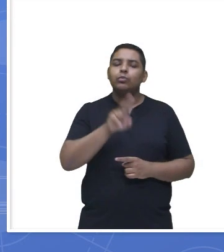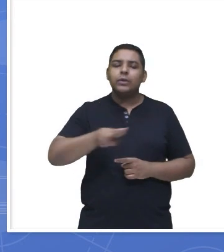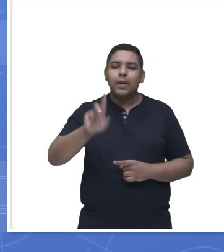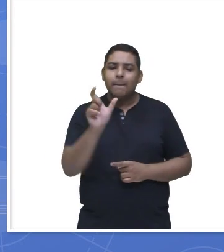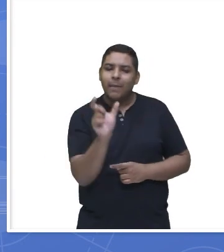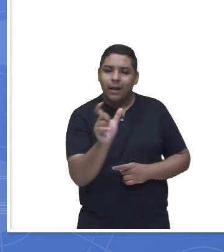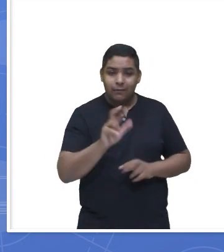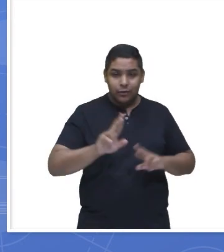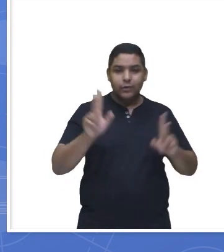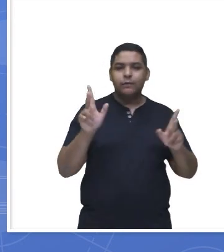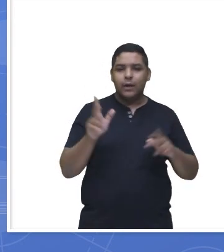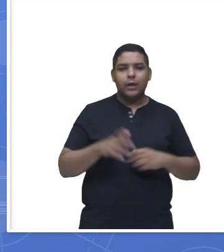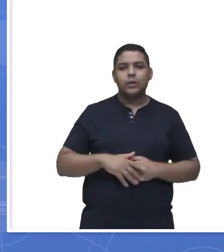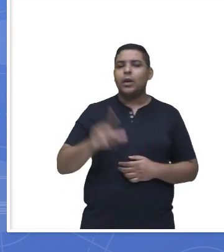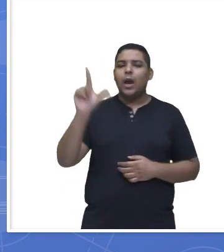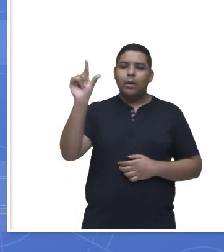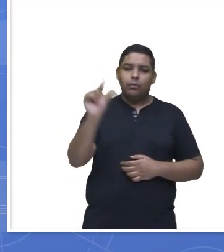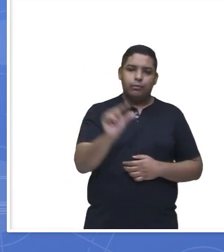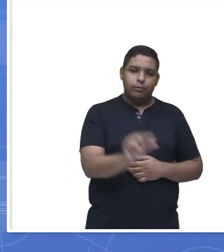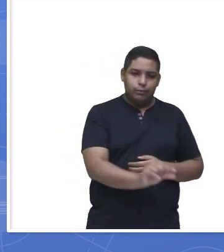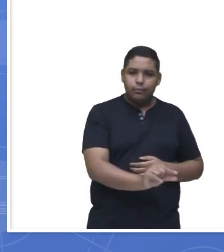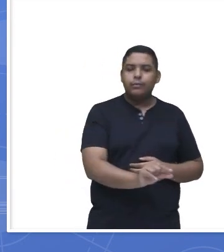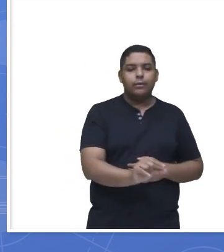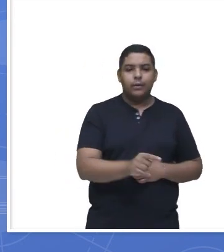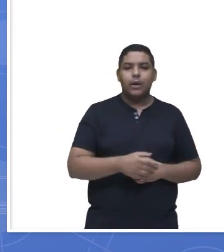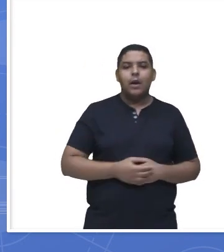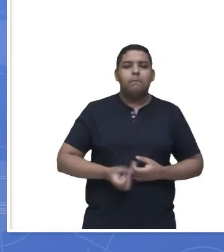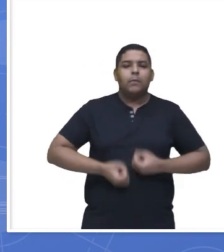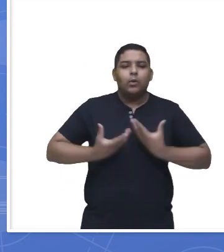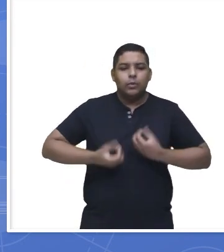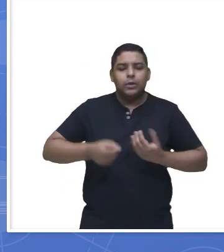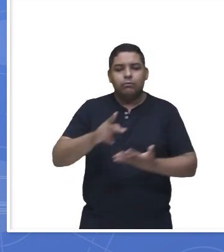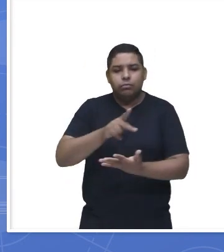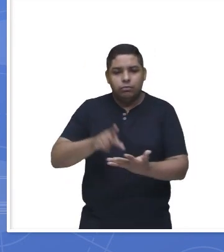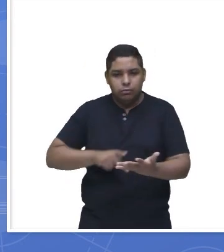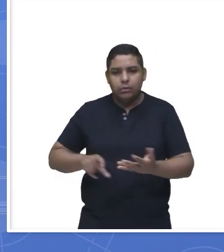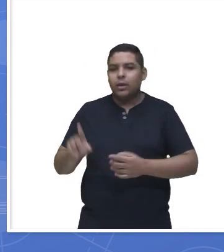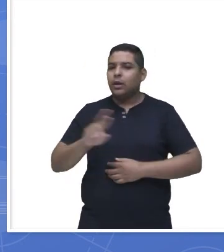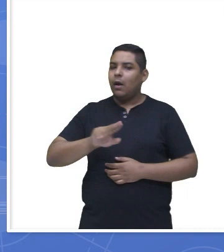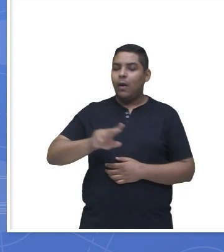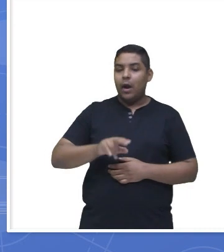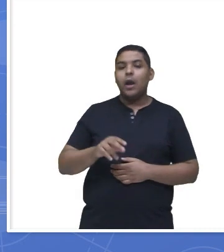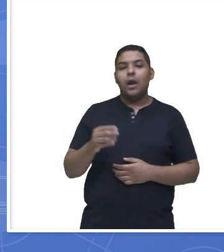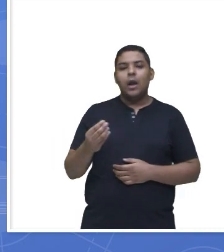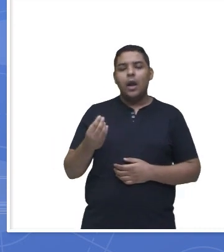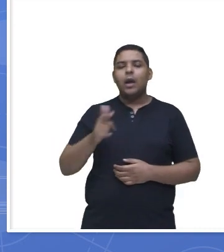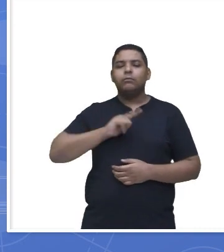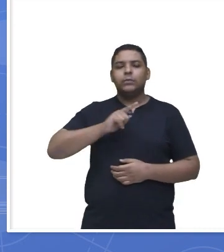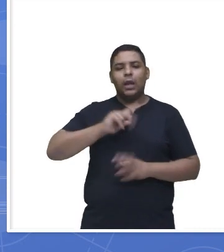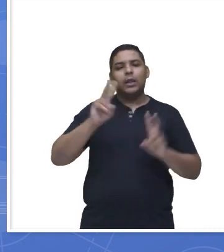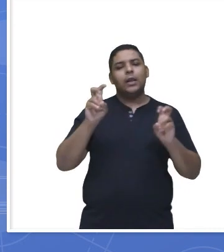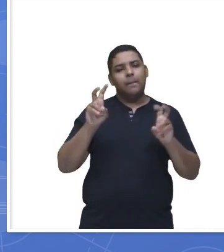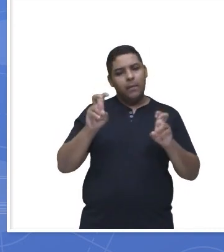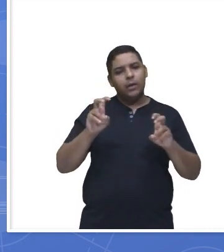a intenção de reduzir a produção poética dele, mas sim trazer algo diferente